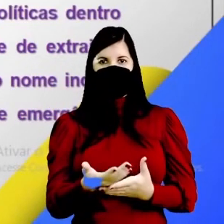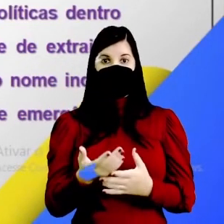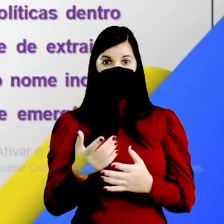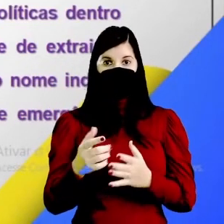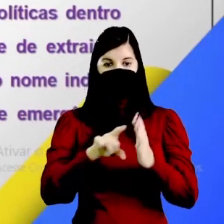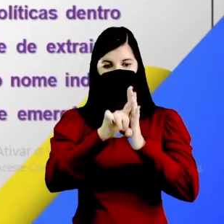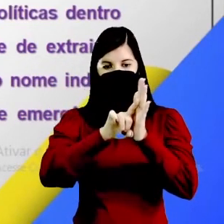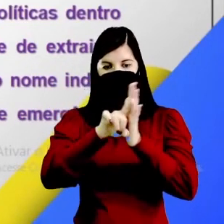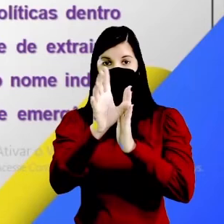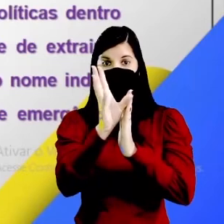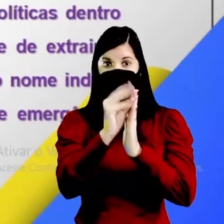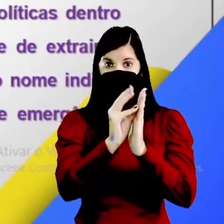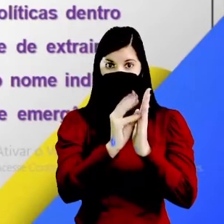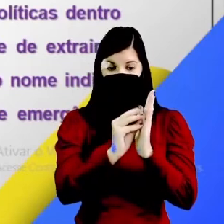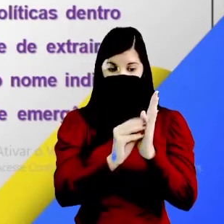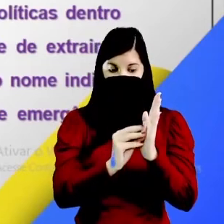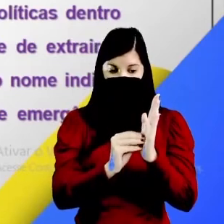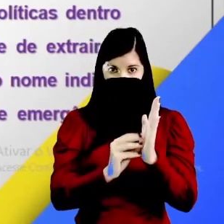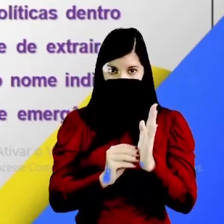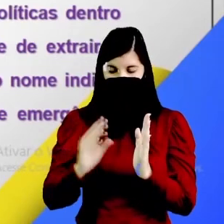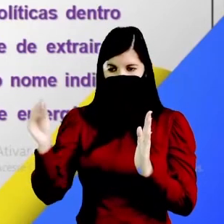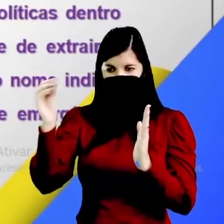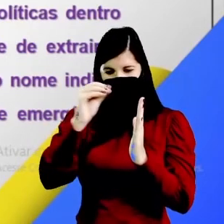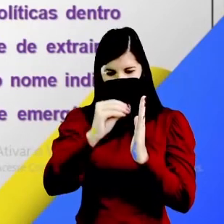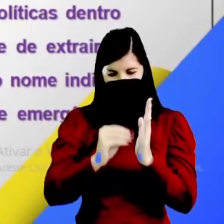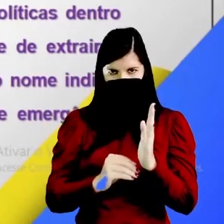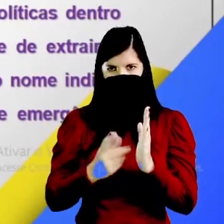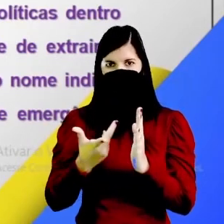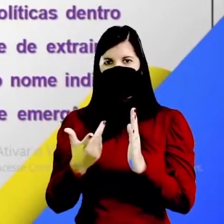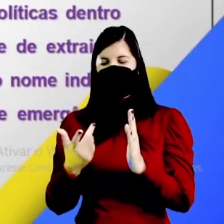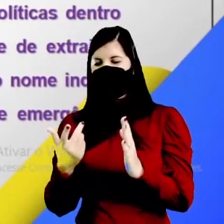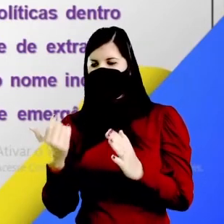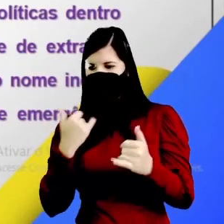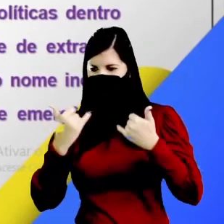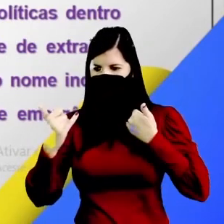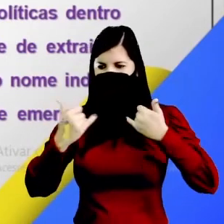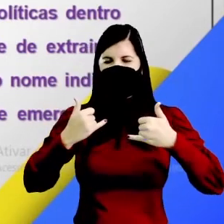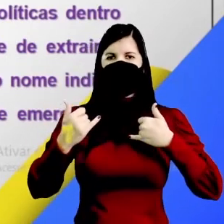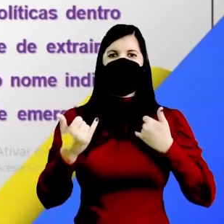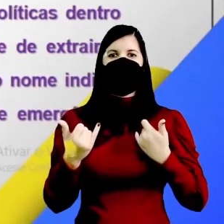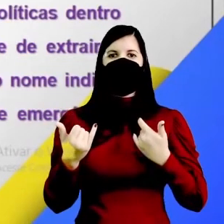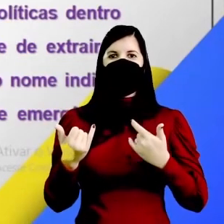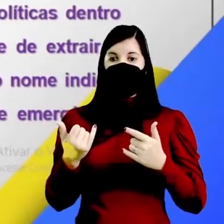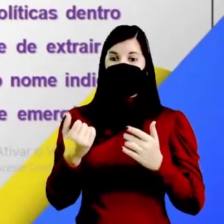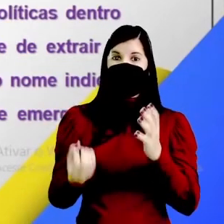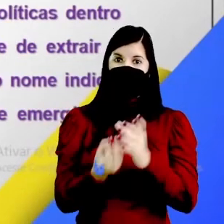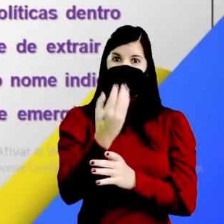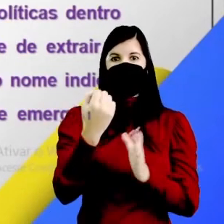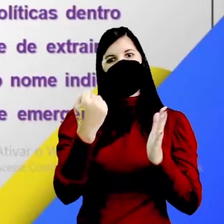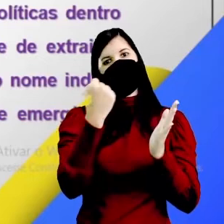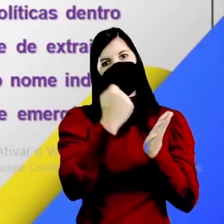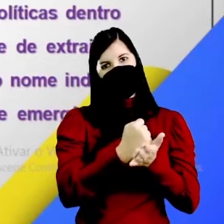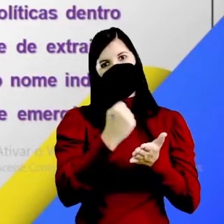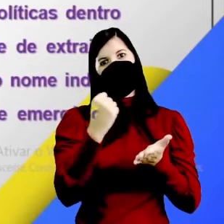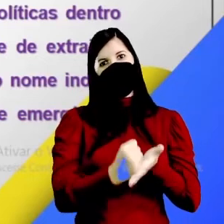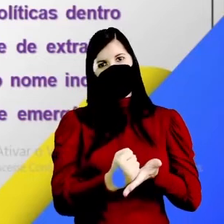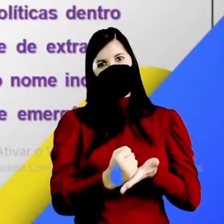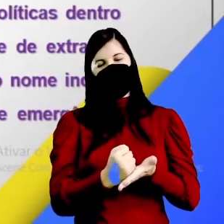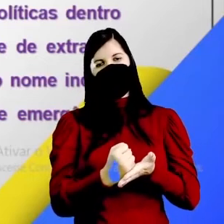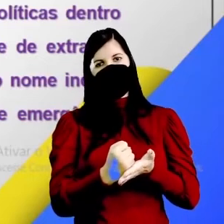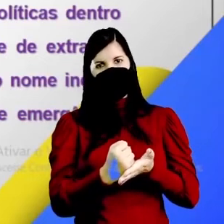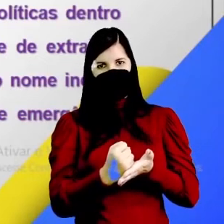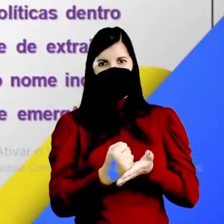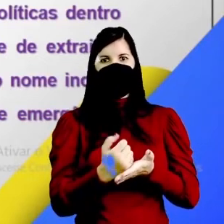dos dados e das informações. Vai compor assim, vai começar a construir um documento, que a gente pode falar logo de início que seria